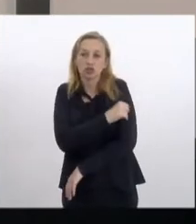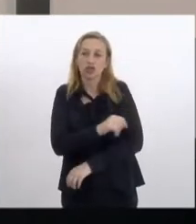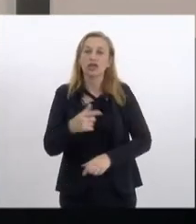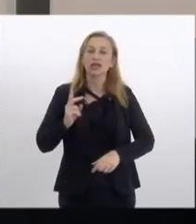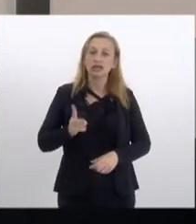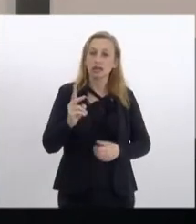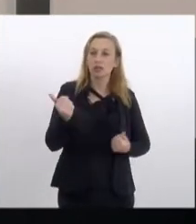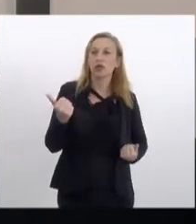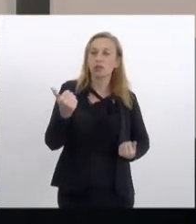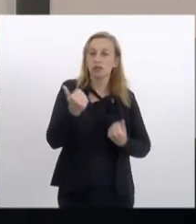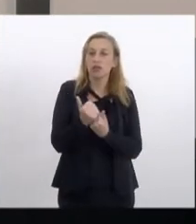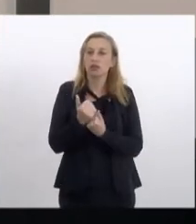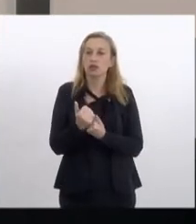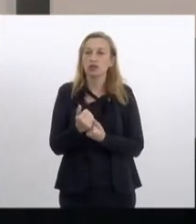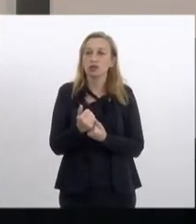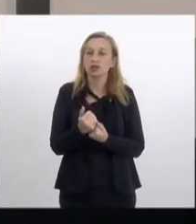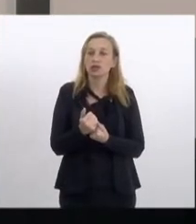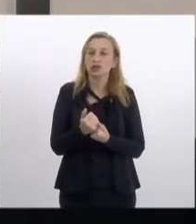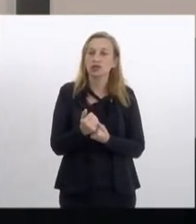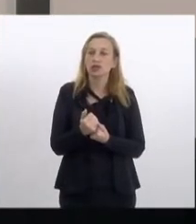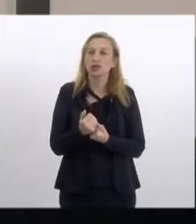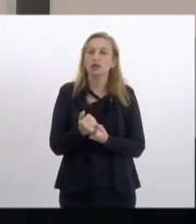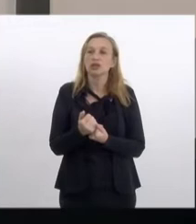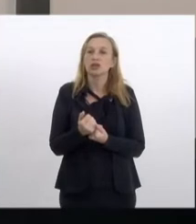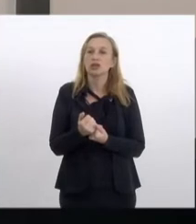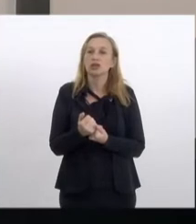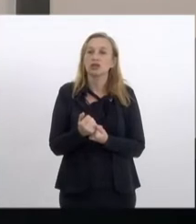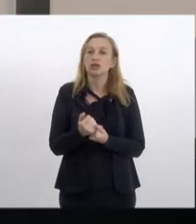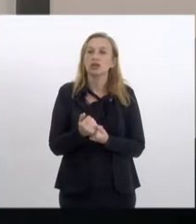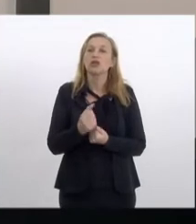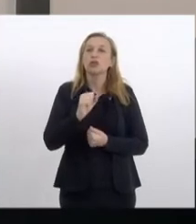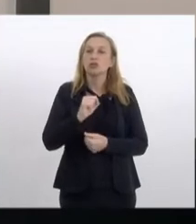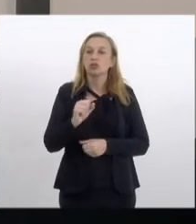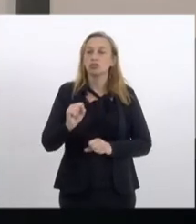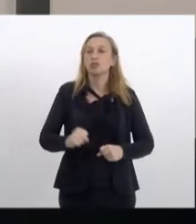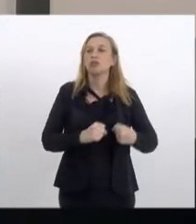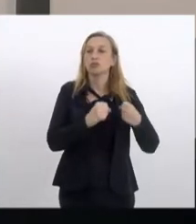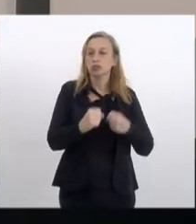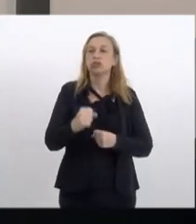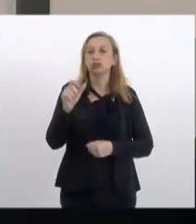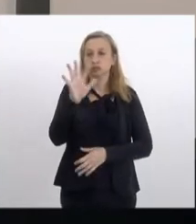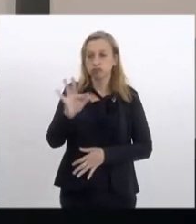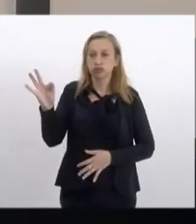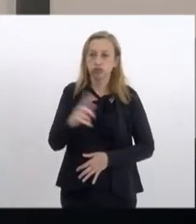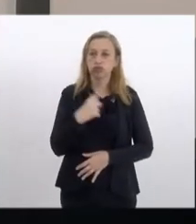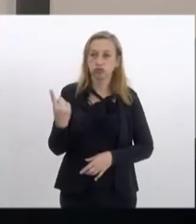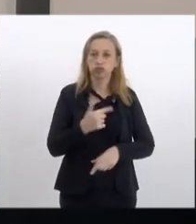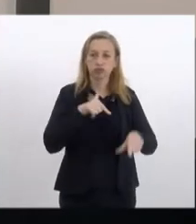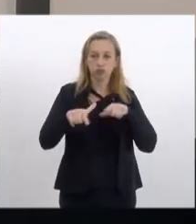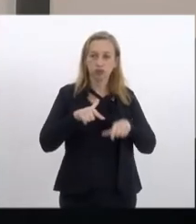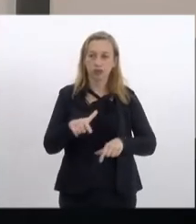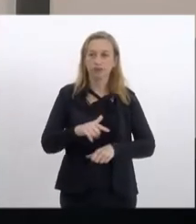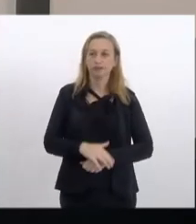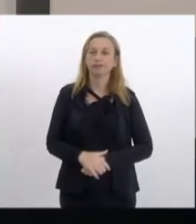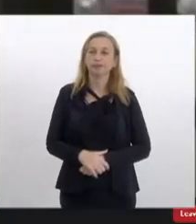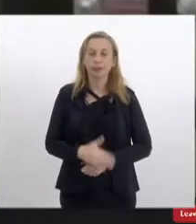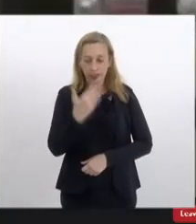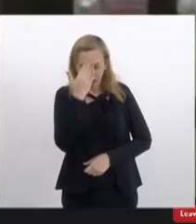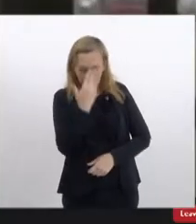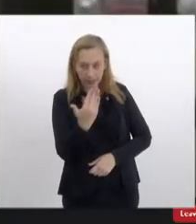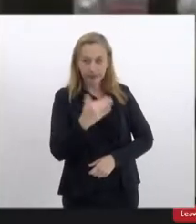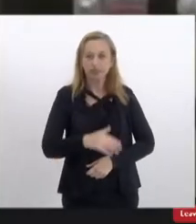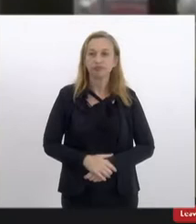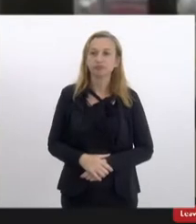contando com o nosso Poder Federal aqui diante dos nossos trabalhos. Muito